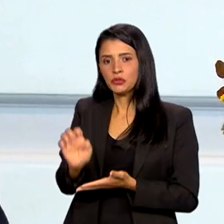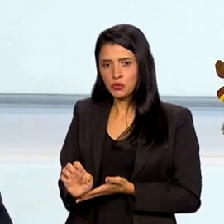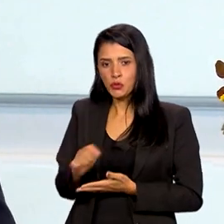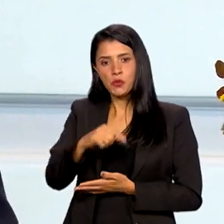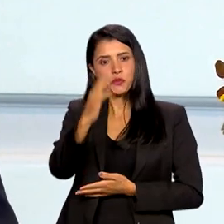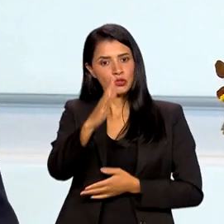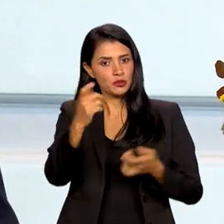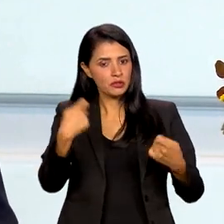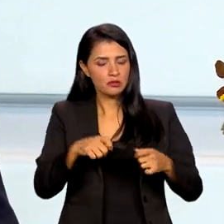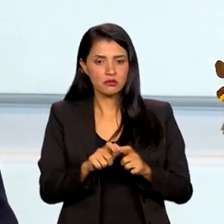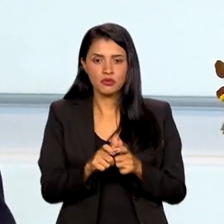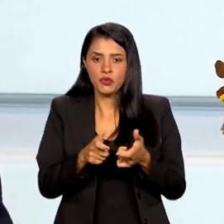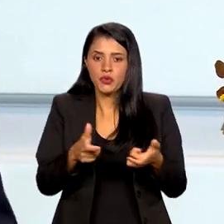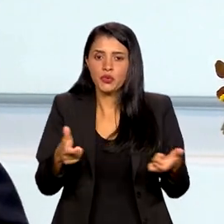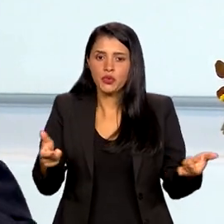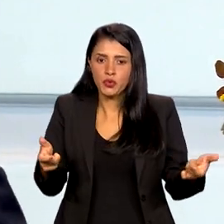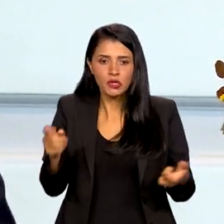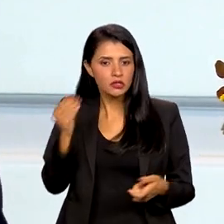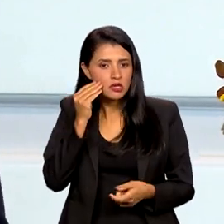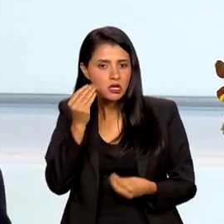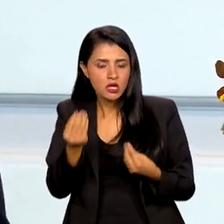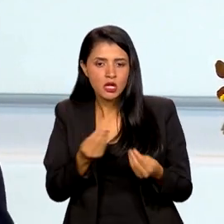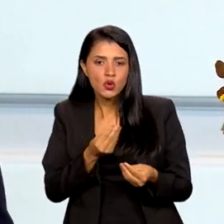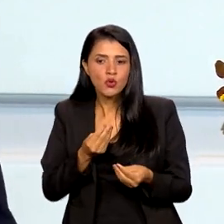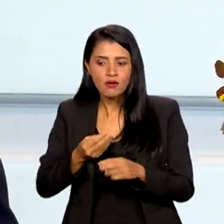base exportadora, tentando inserir